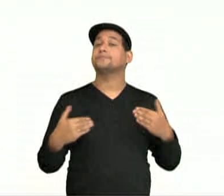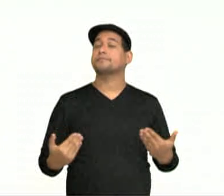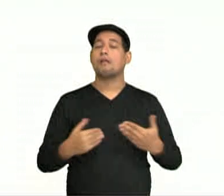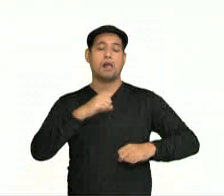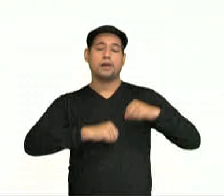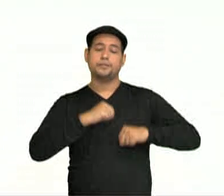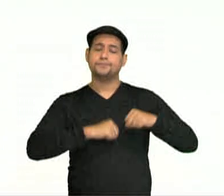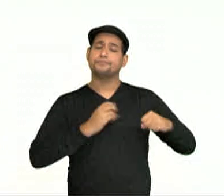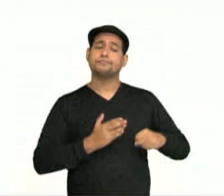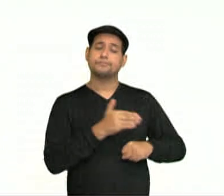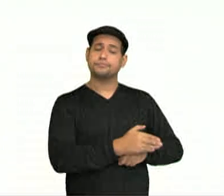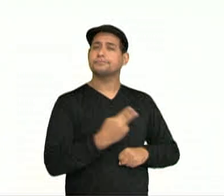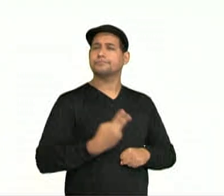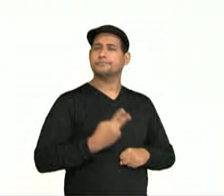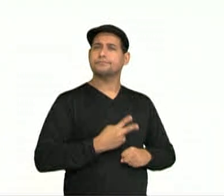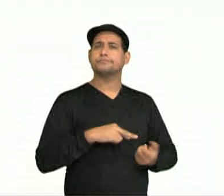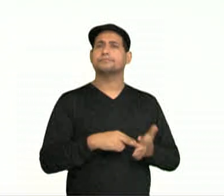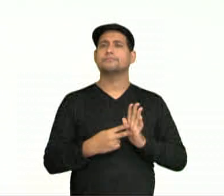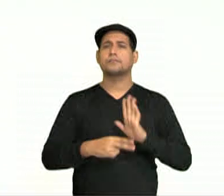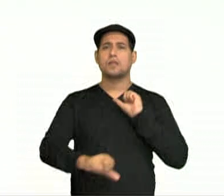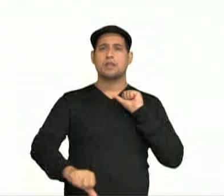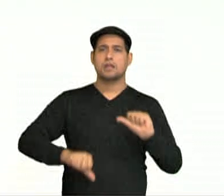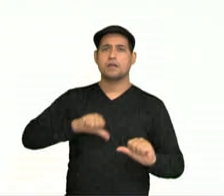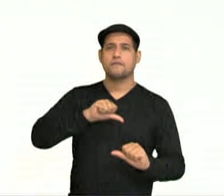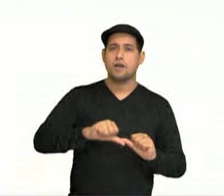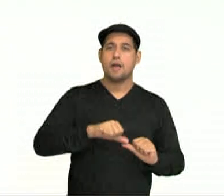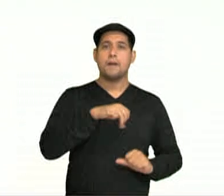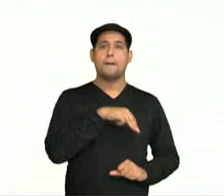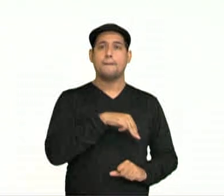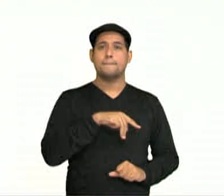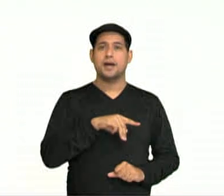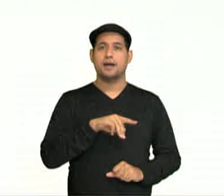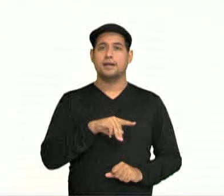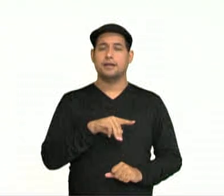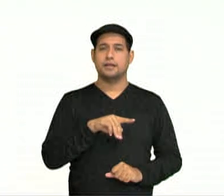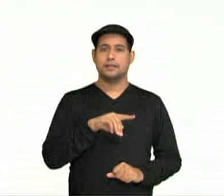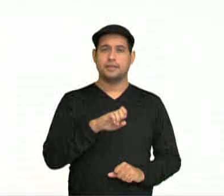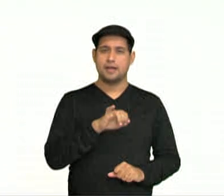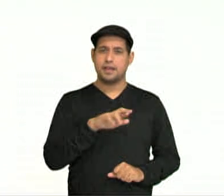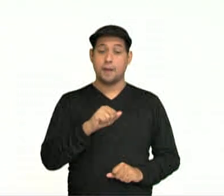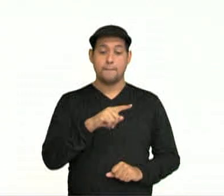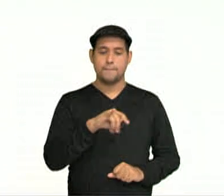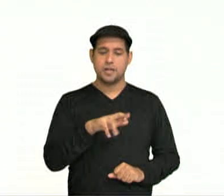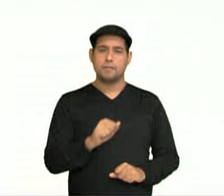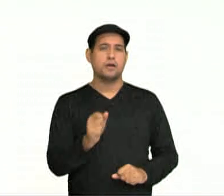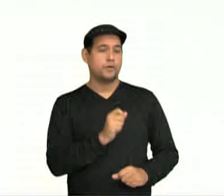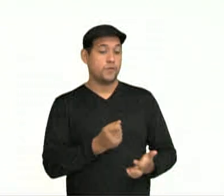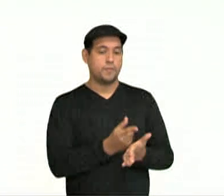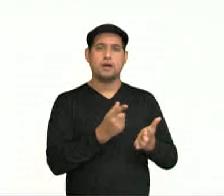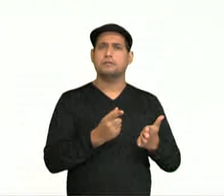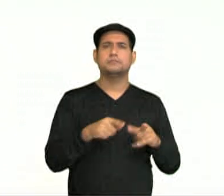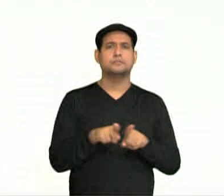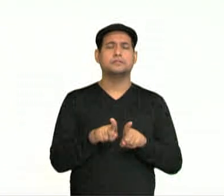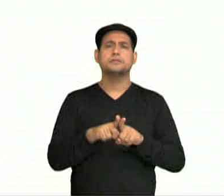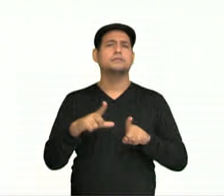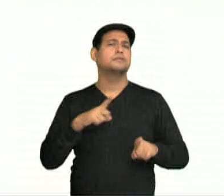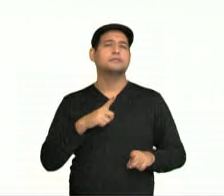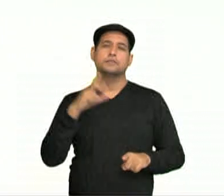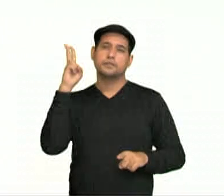setor secundário, que é transformar a matéria-prima em um produto que pode ser consumido. Então, nós vamos ter ali